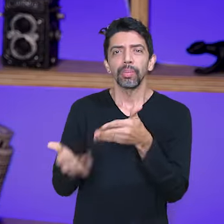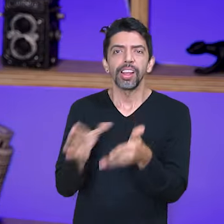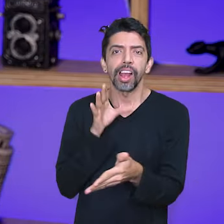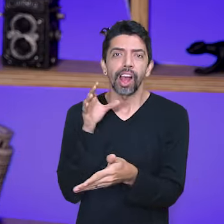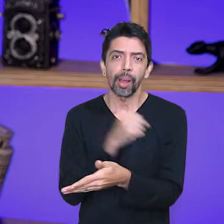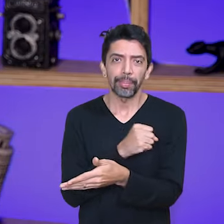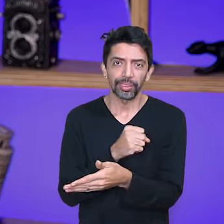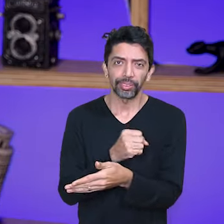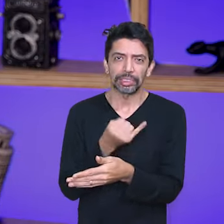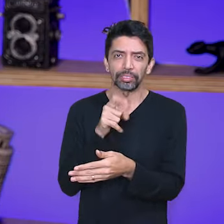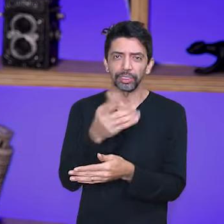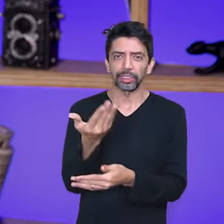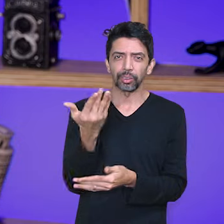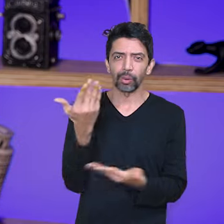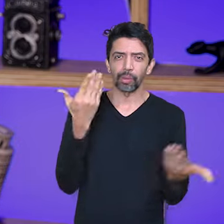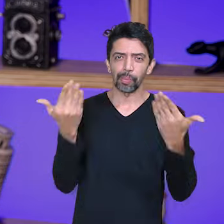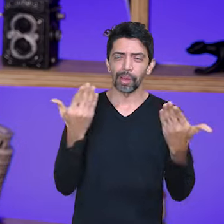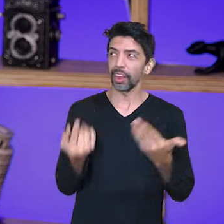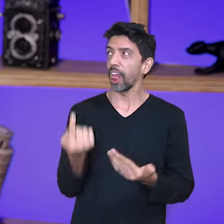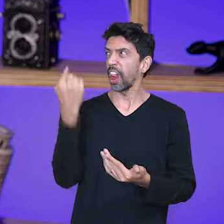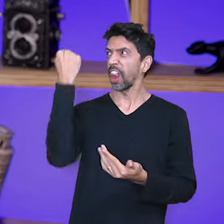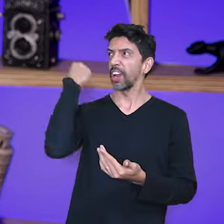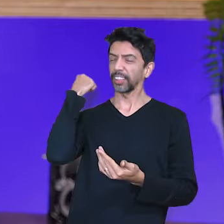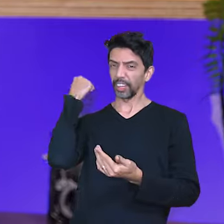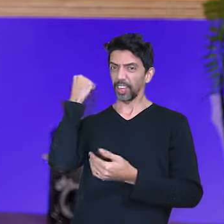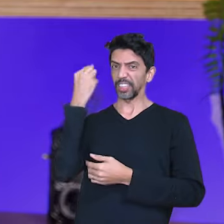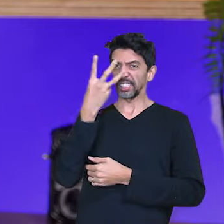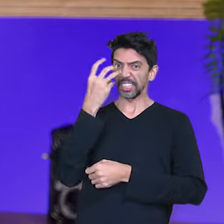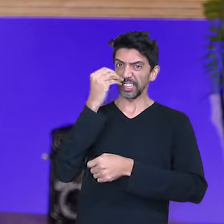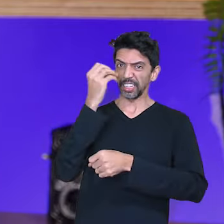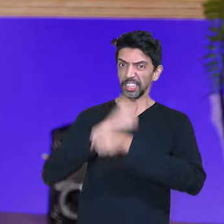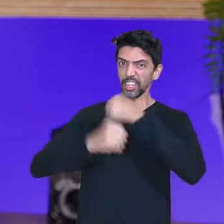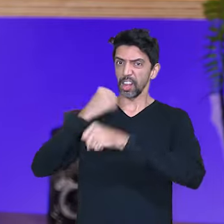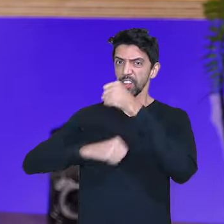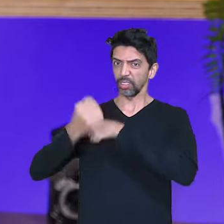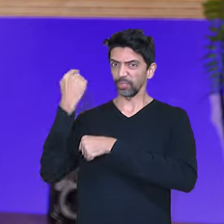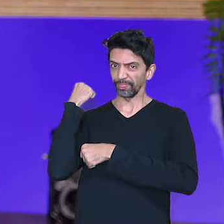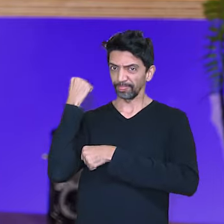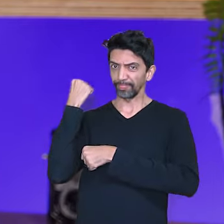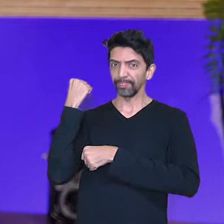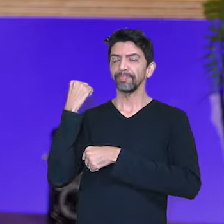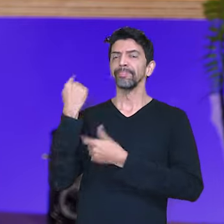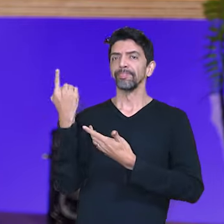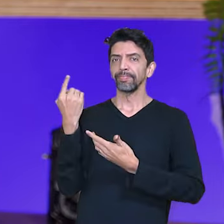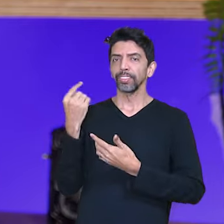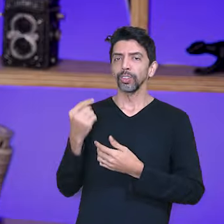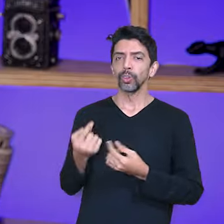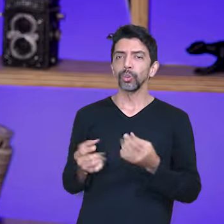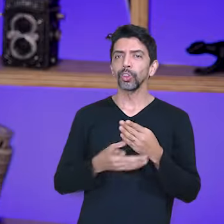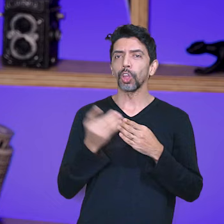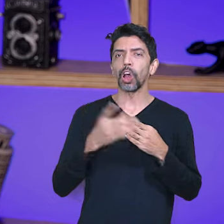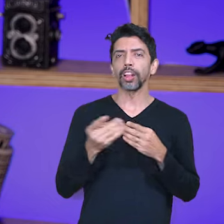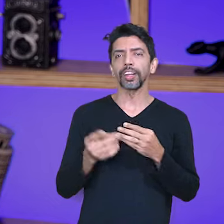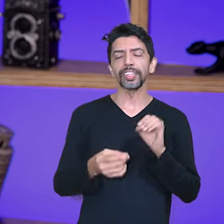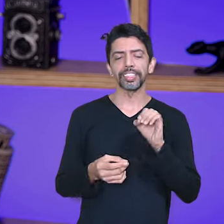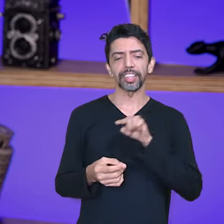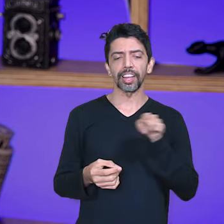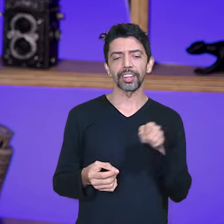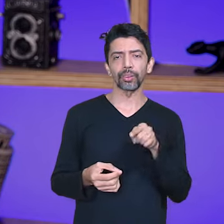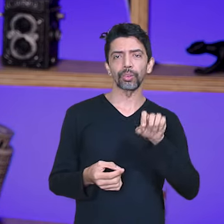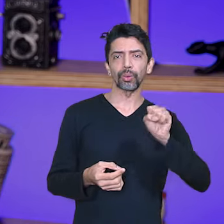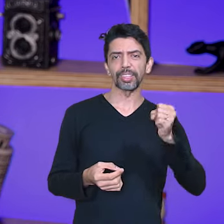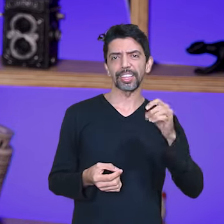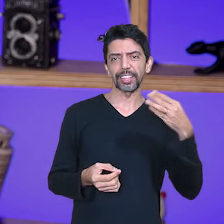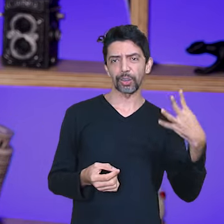anos, 0,84, hoje a 5,70, você perdeu muito poder aquisitivo internacional. O que você comprava 10